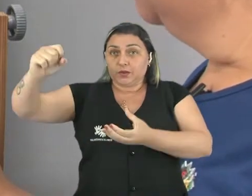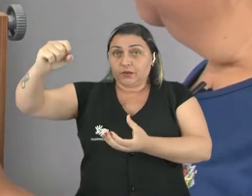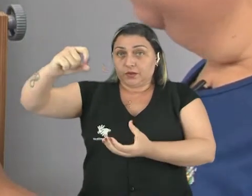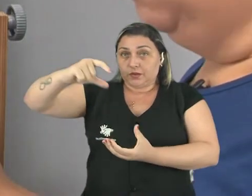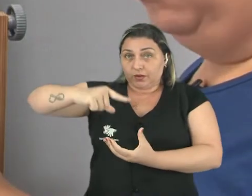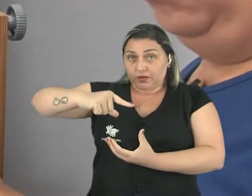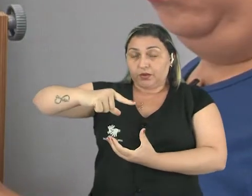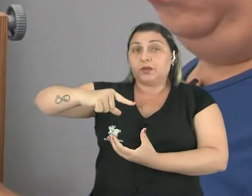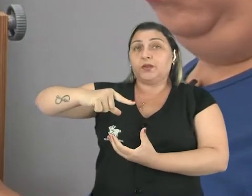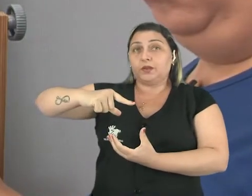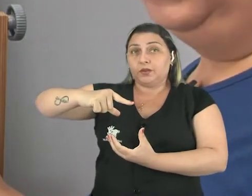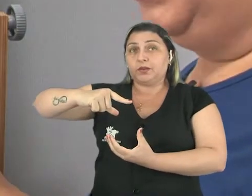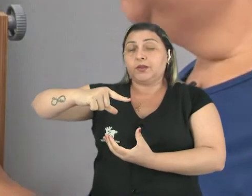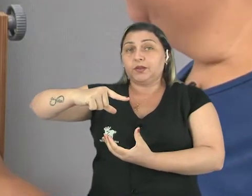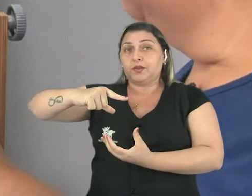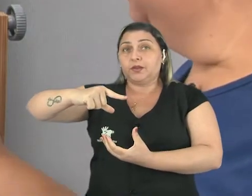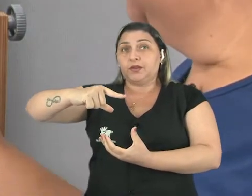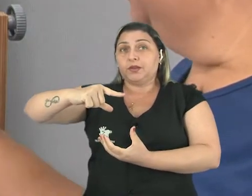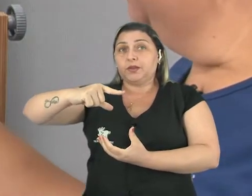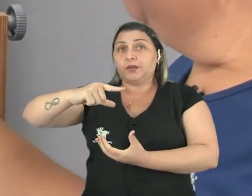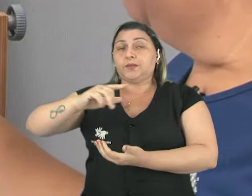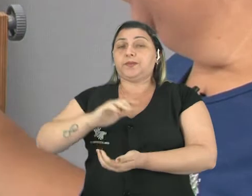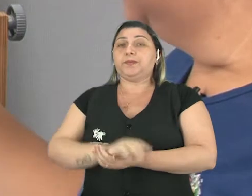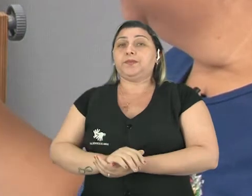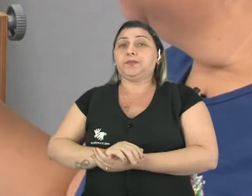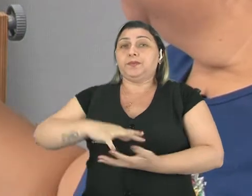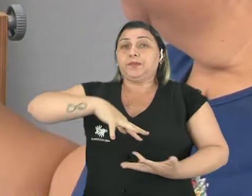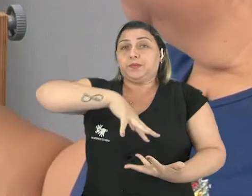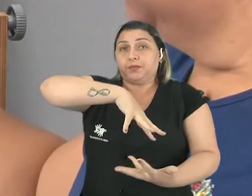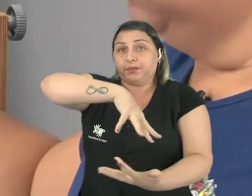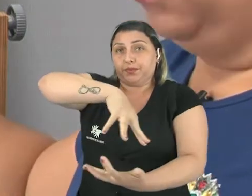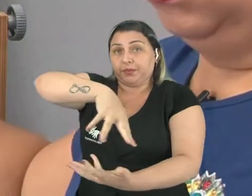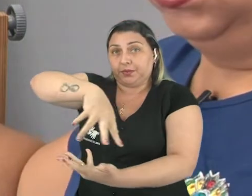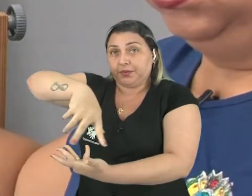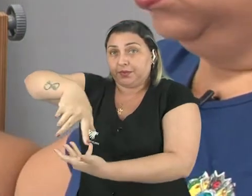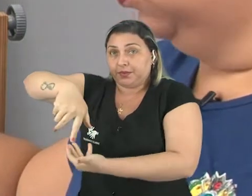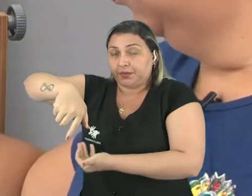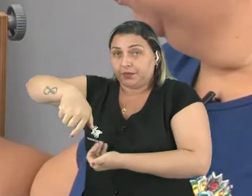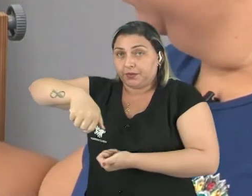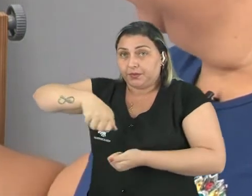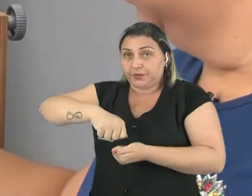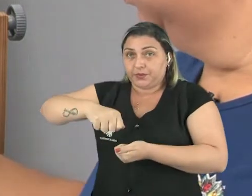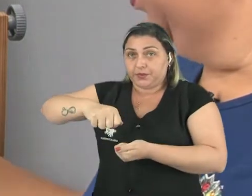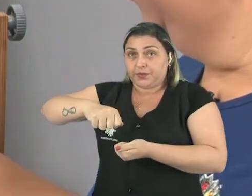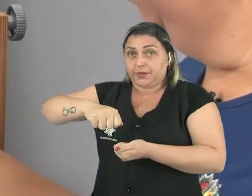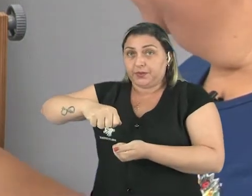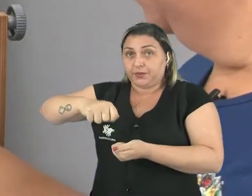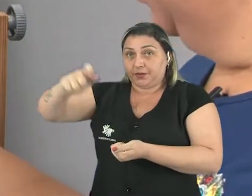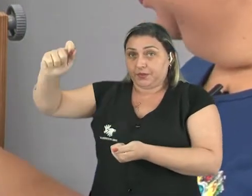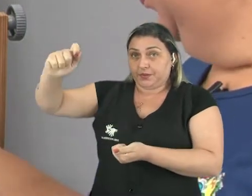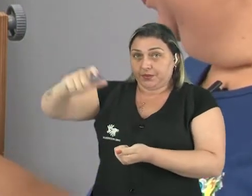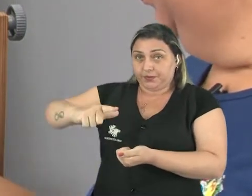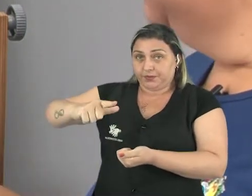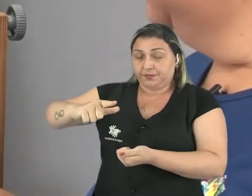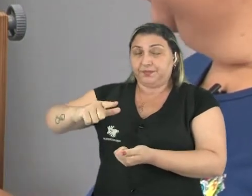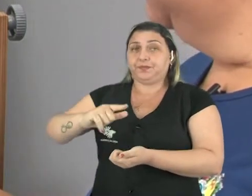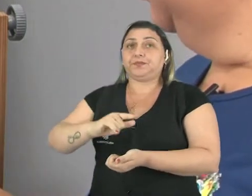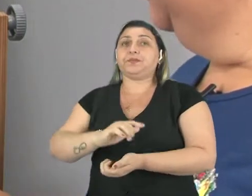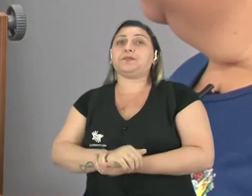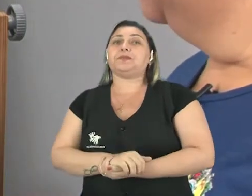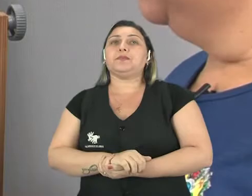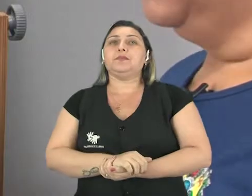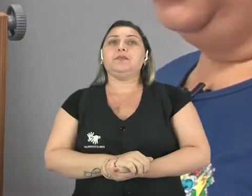temos o trajeto que a Terra faz em volta do Sol, certo?